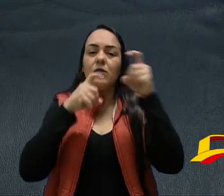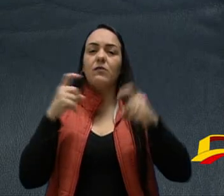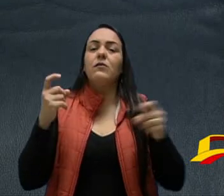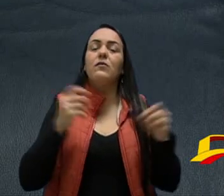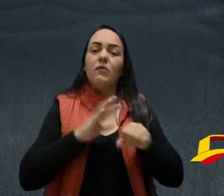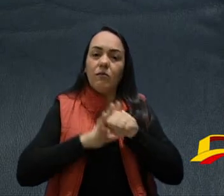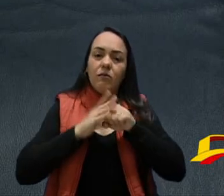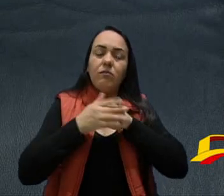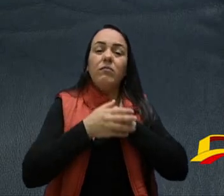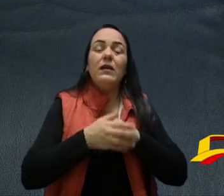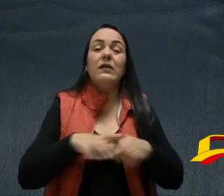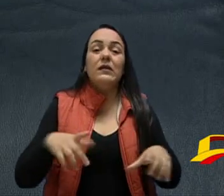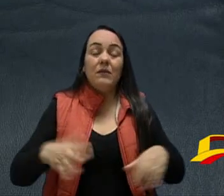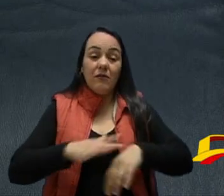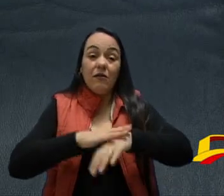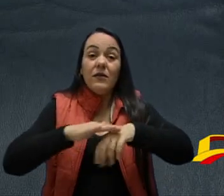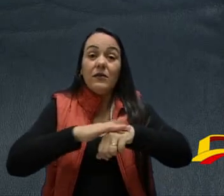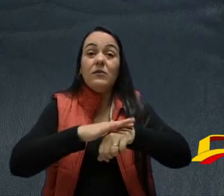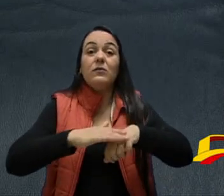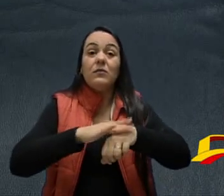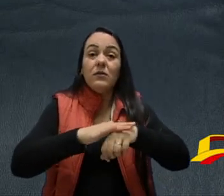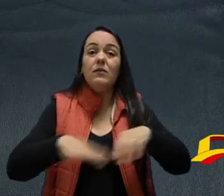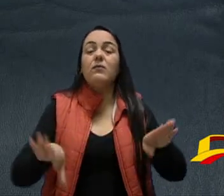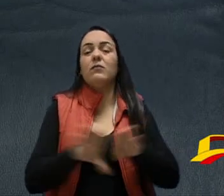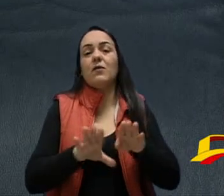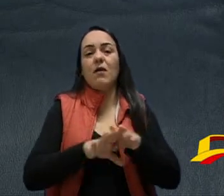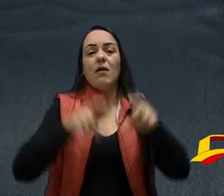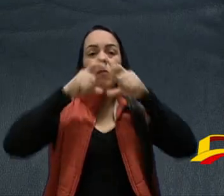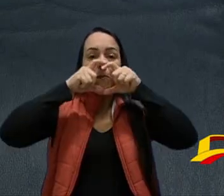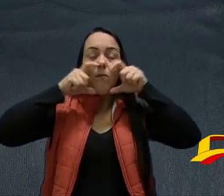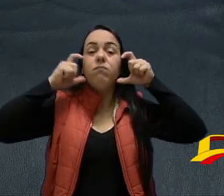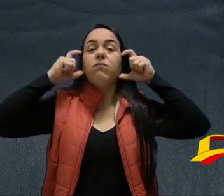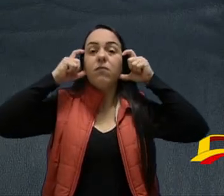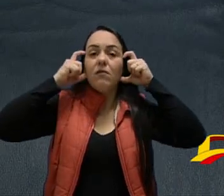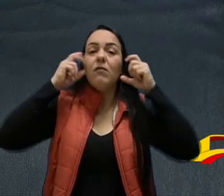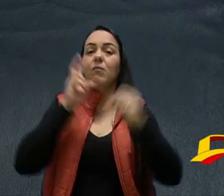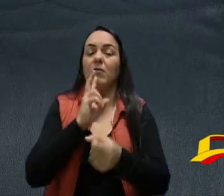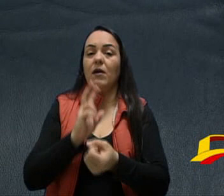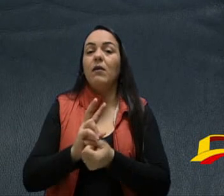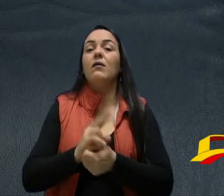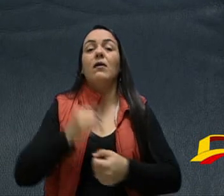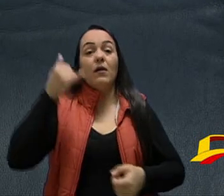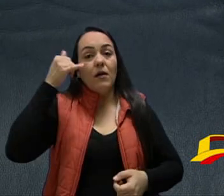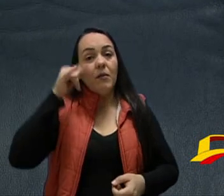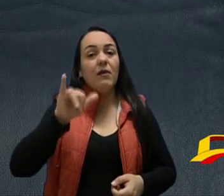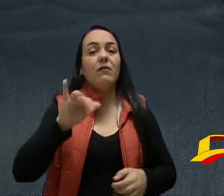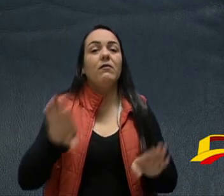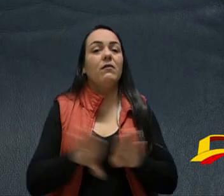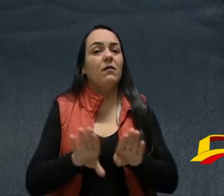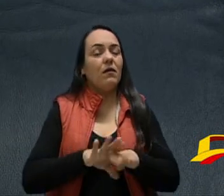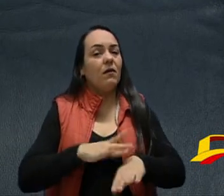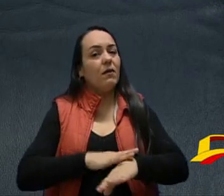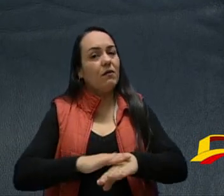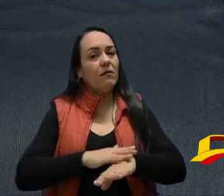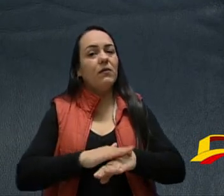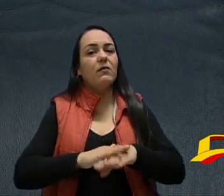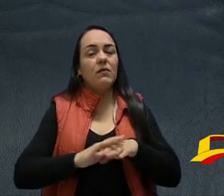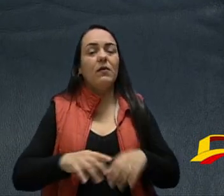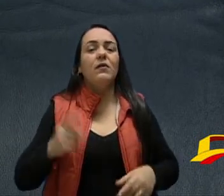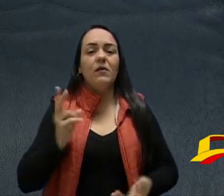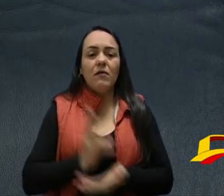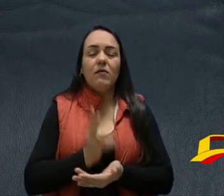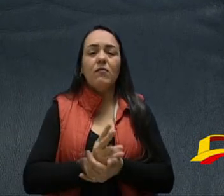de ser contaminado próprio servidor né contribuição de país então a gente tem assim é incansavelmente feito os trabalhos